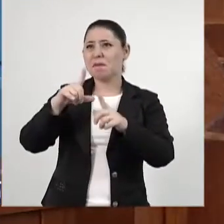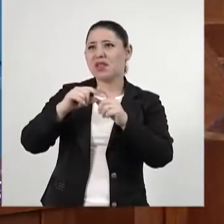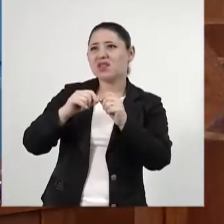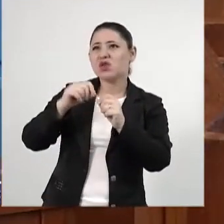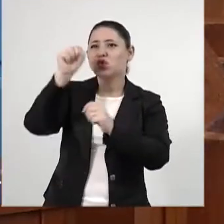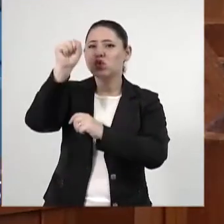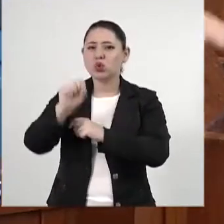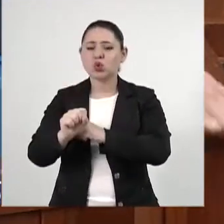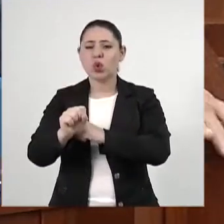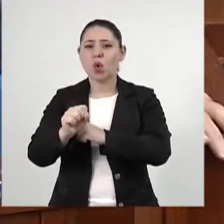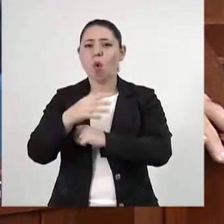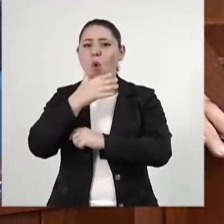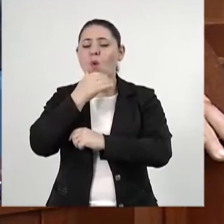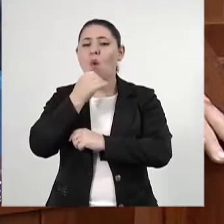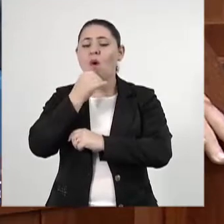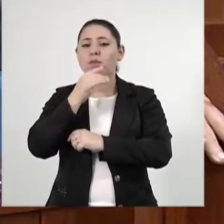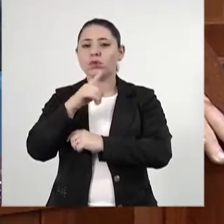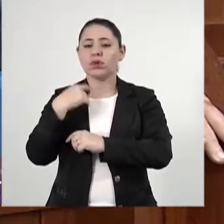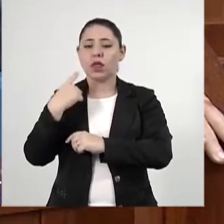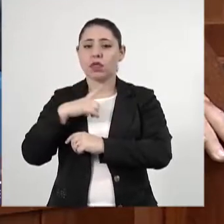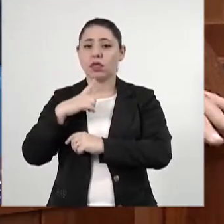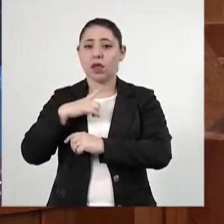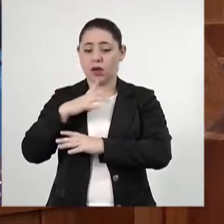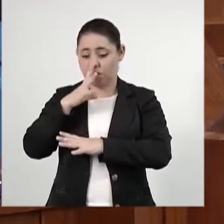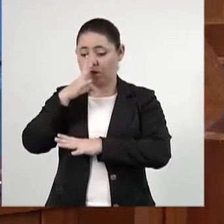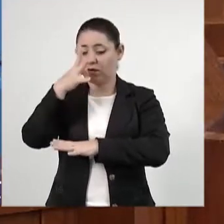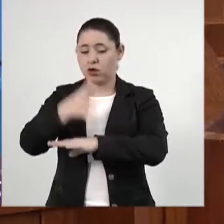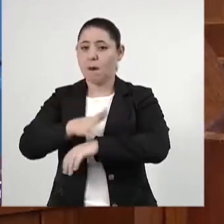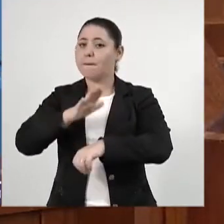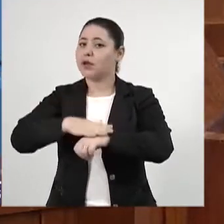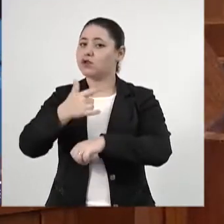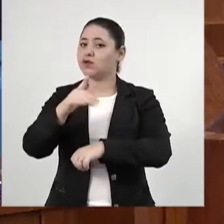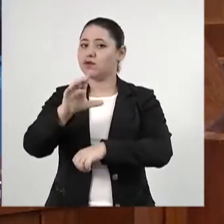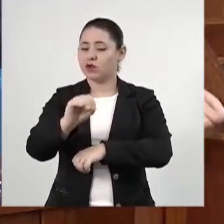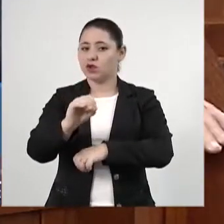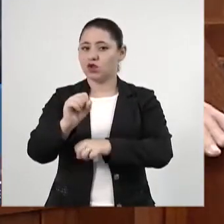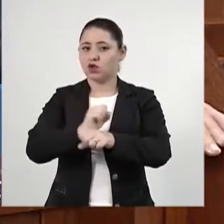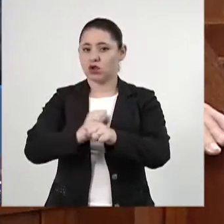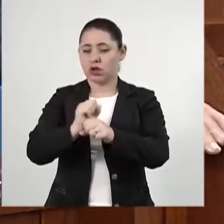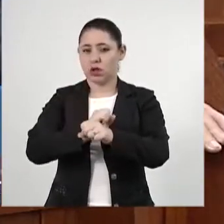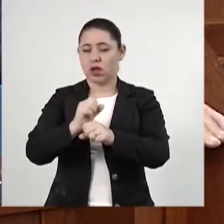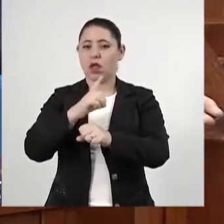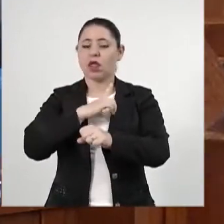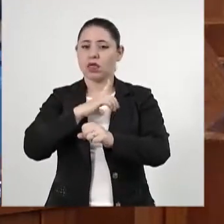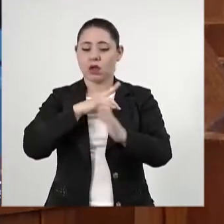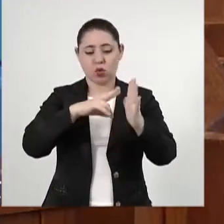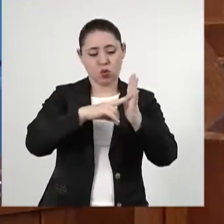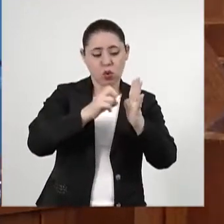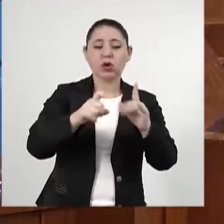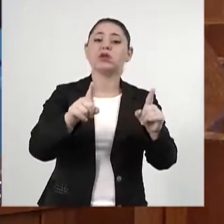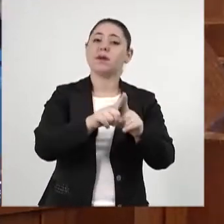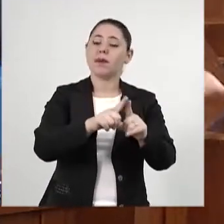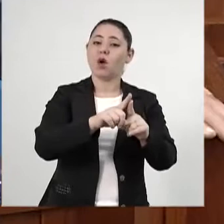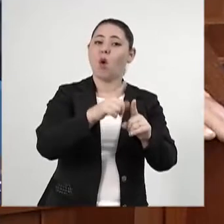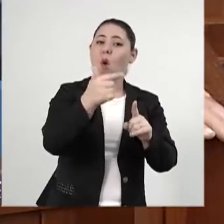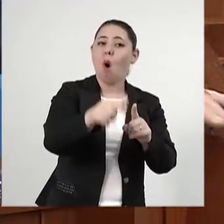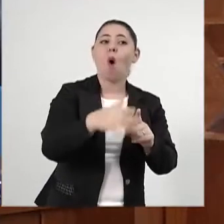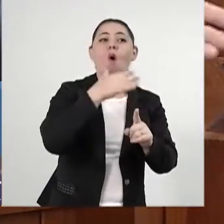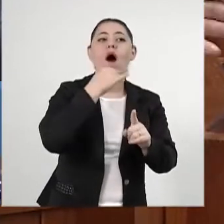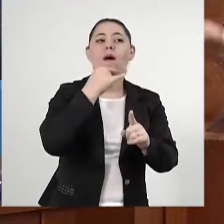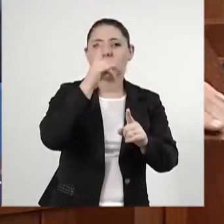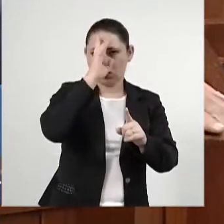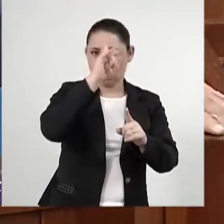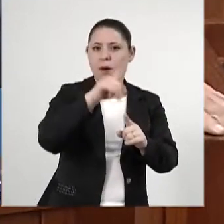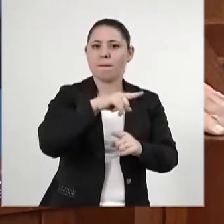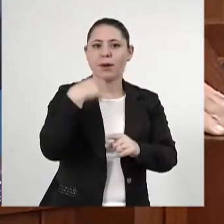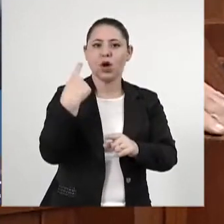seu Jacinto faleceu e tem lá uma invasão de mais de 20 anos, como tem do seu Pio Silva em Dois Irmãos do Buriti, que já faleceu há mais de 20 anos, e